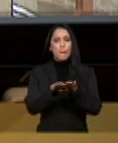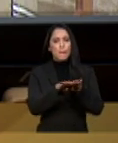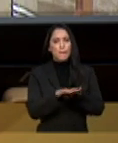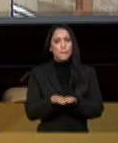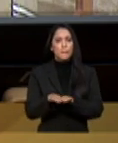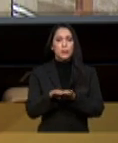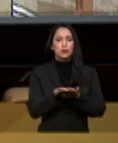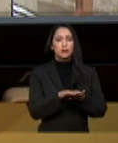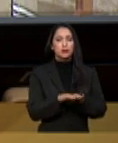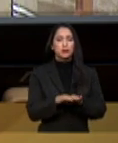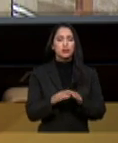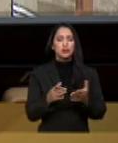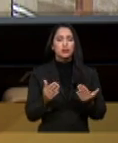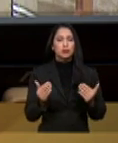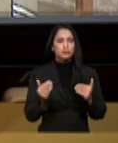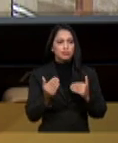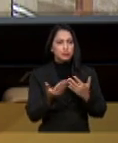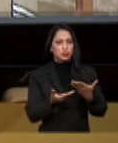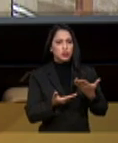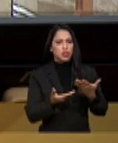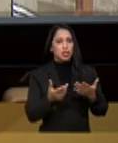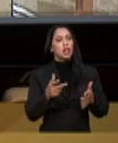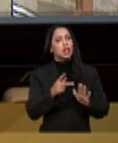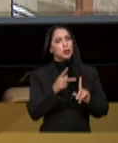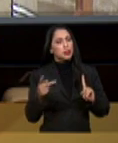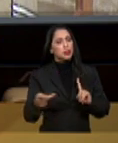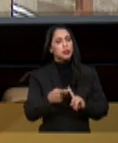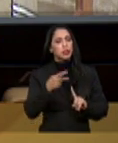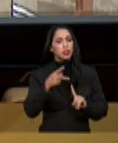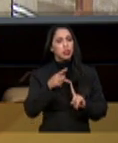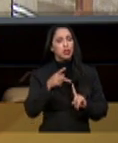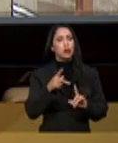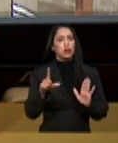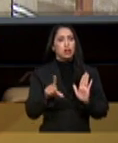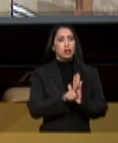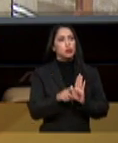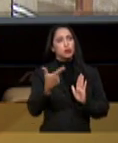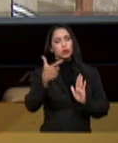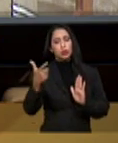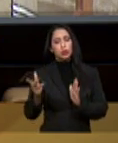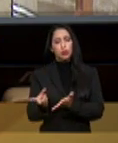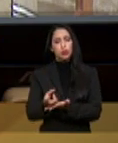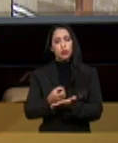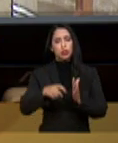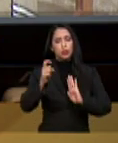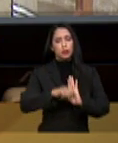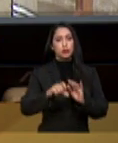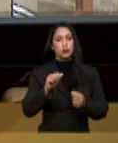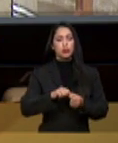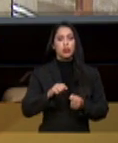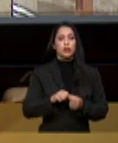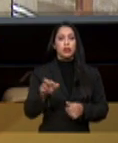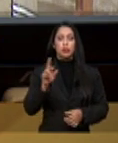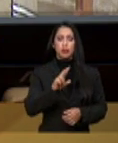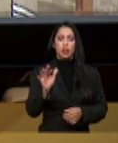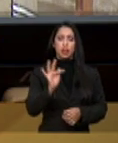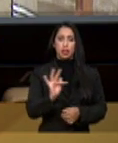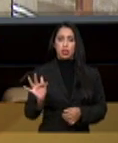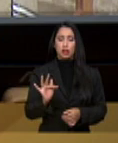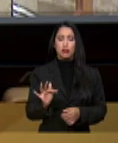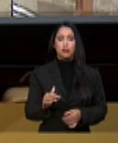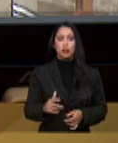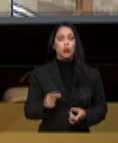a legislação previdenciária com a legislação dos demais tributos administrados pela Receita Federal. Os